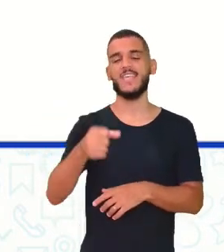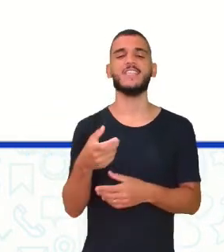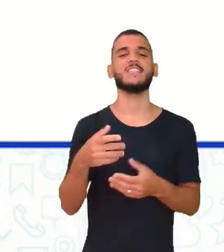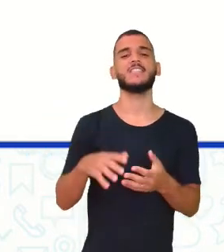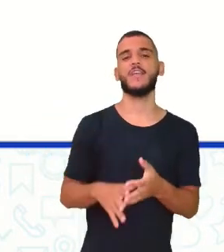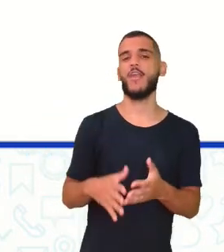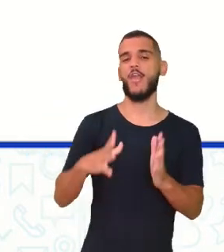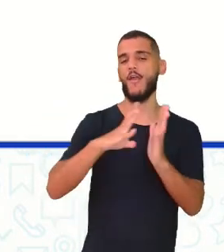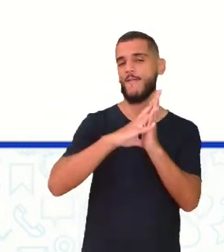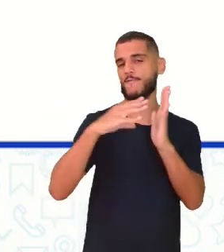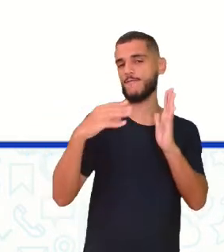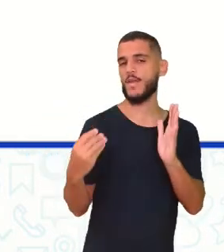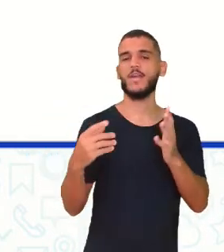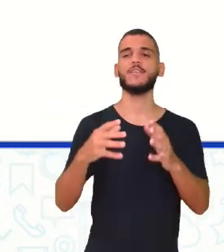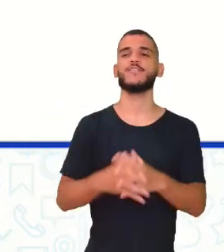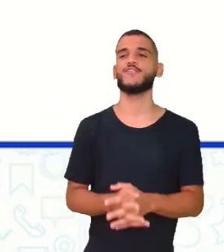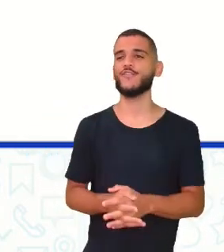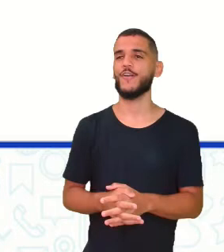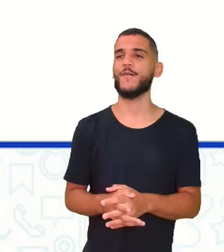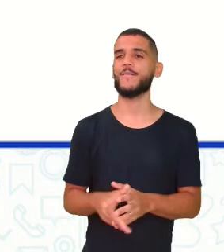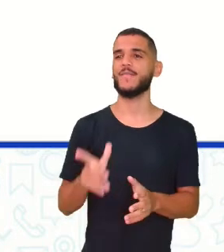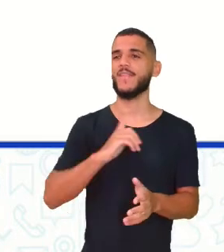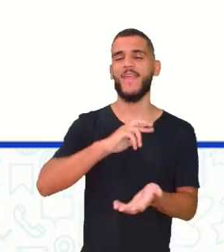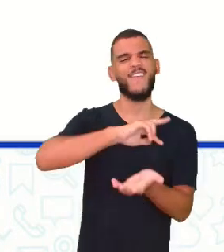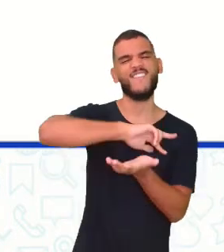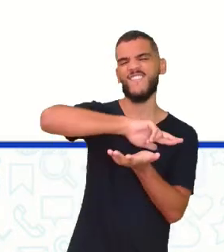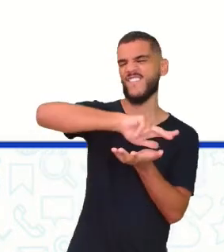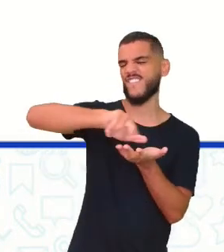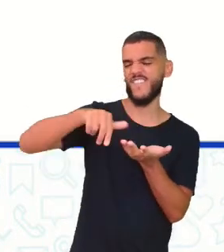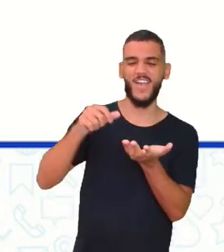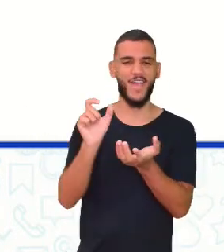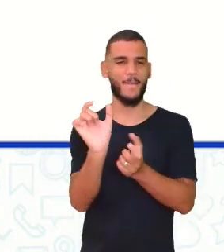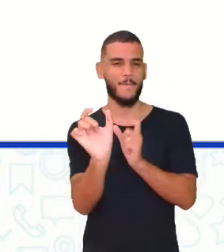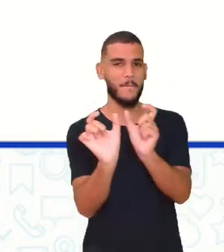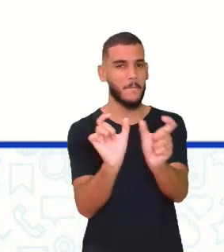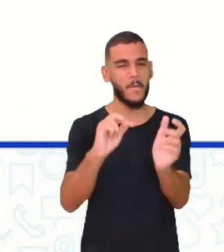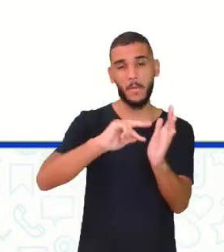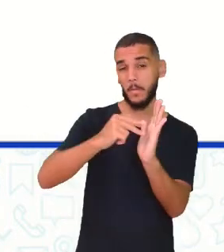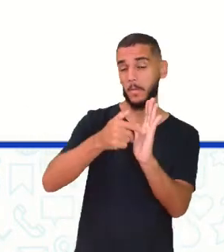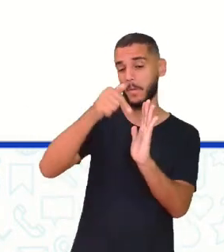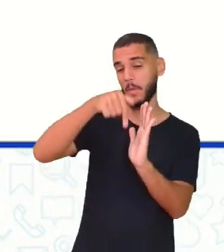Ketchup, drive-thru, delivery, réveillon, pedigree.